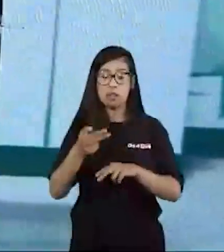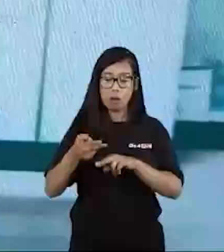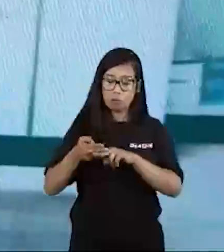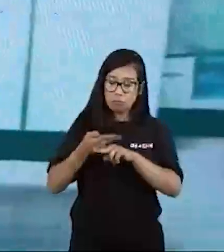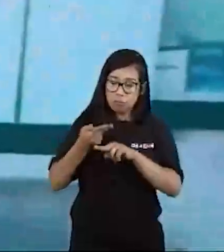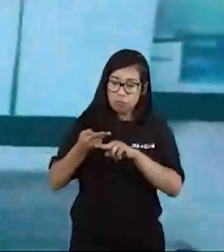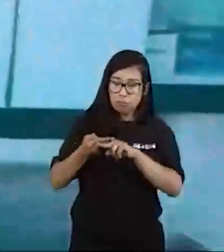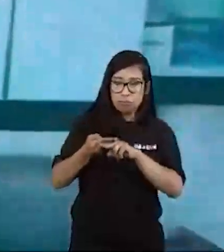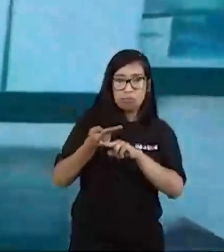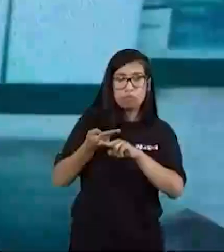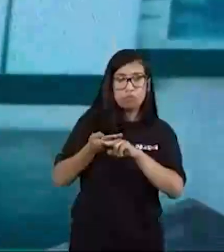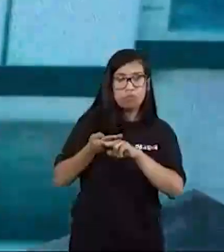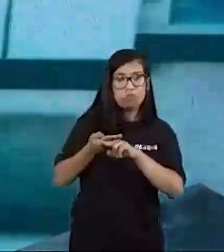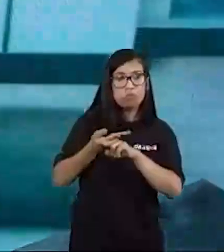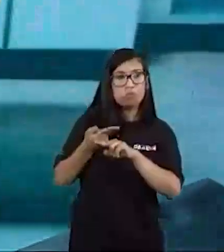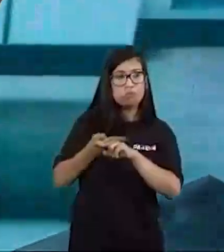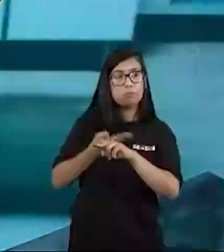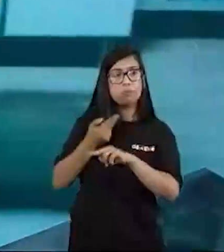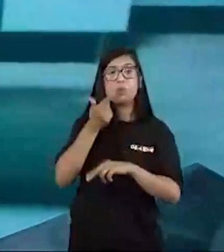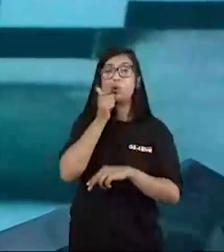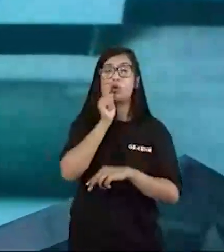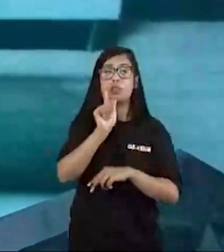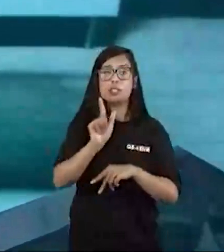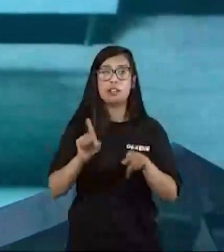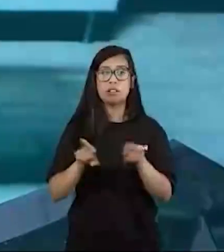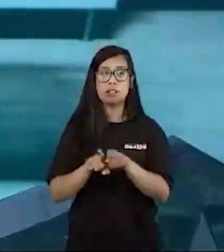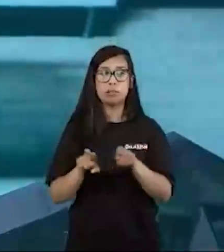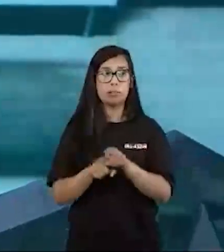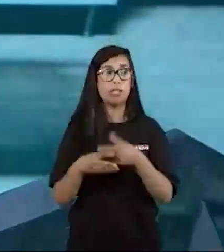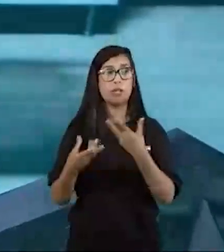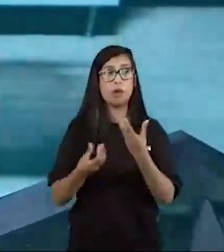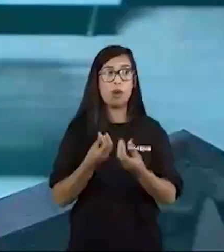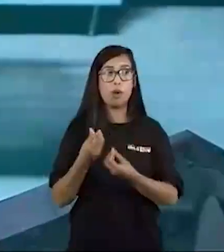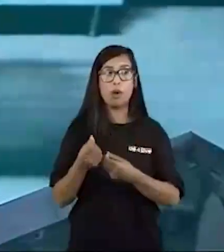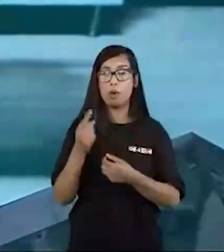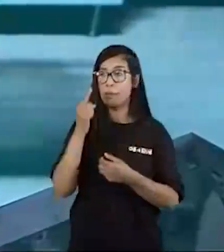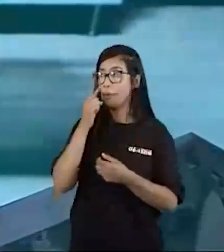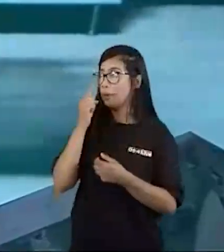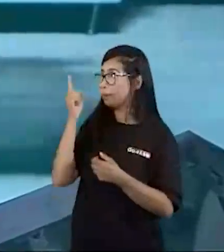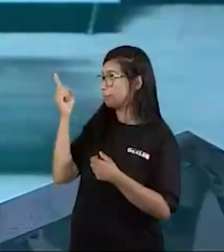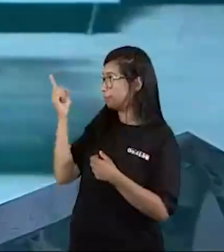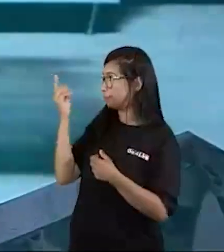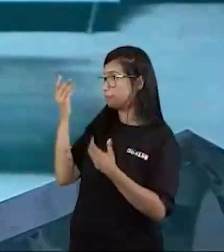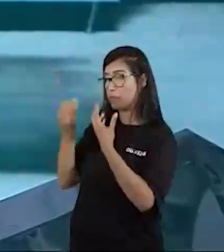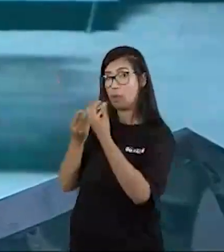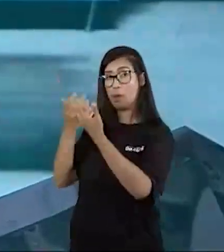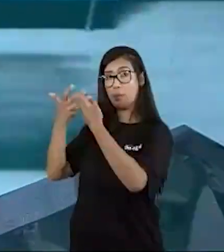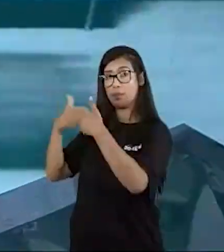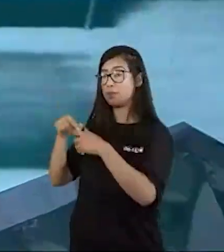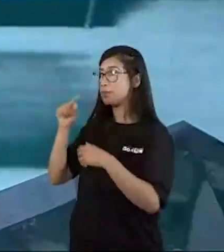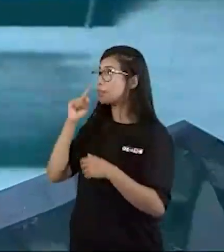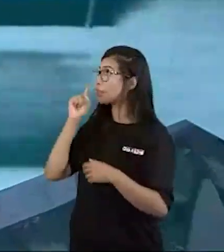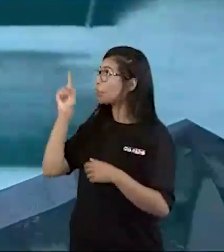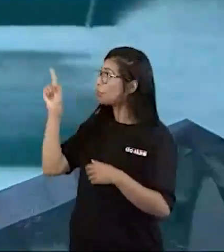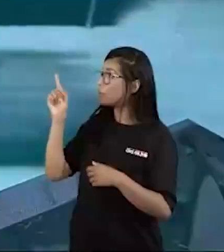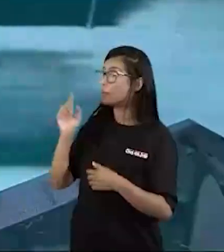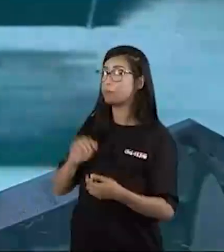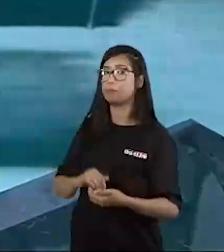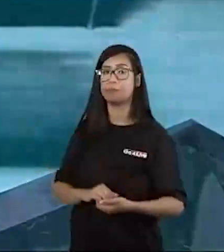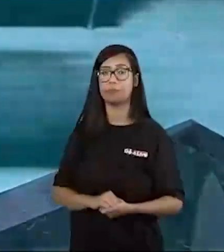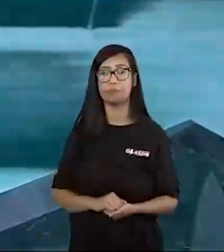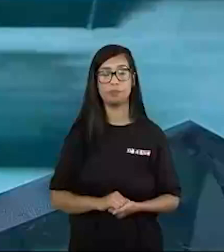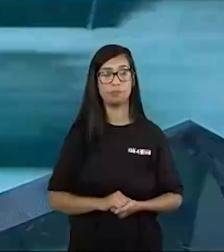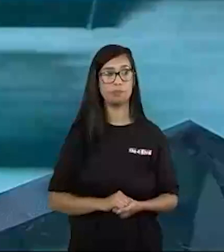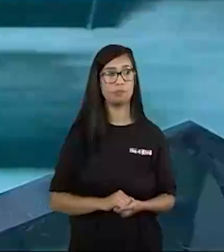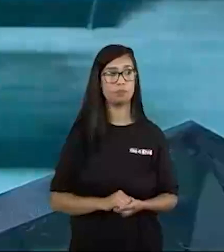pensando que tudo isso aqui é uma crosta, como que eu vou efetuar essa coleta? Eu vou levantar a minha crosta, fazendo